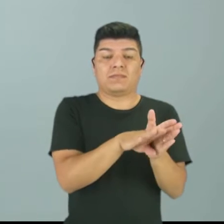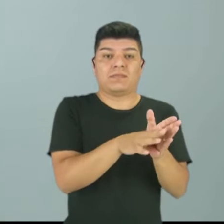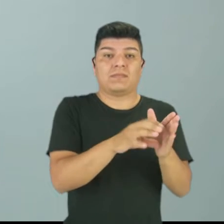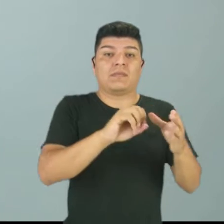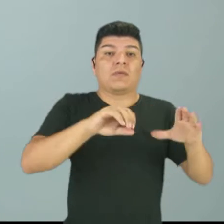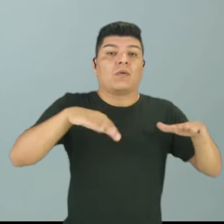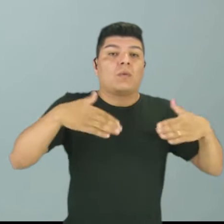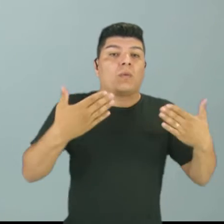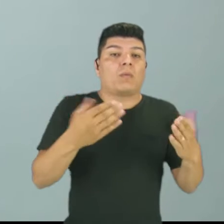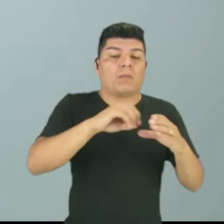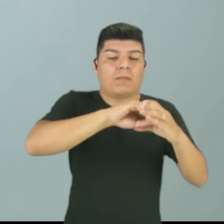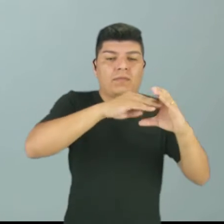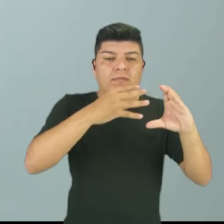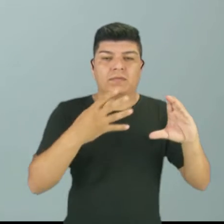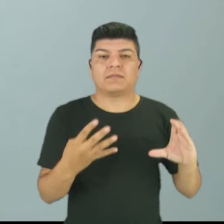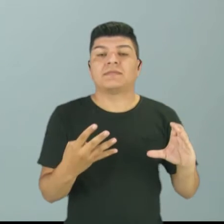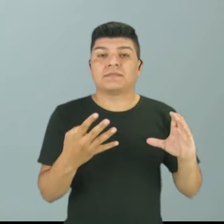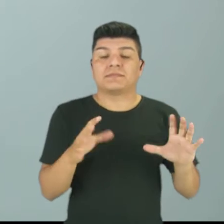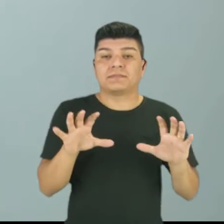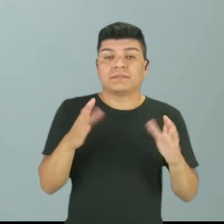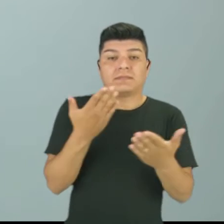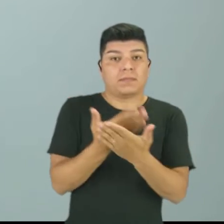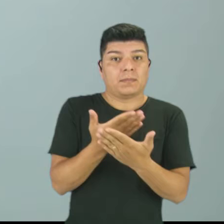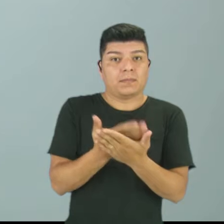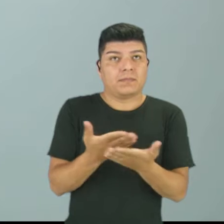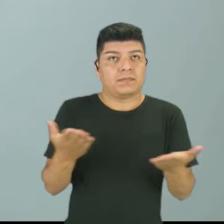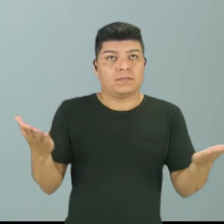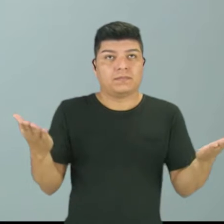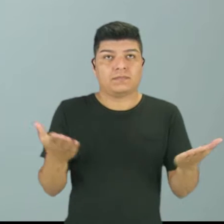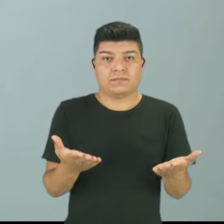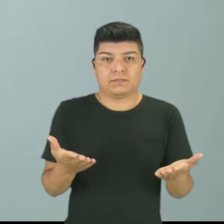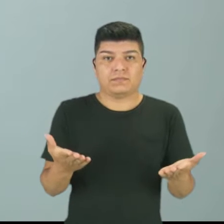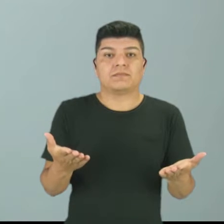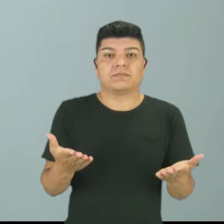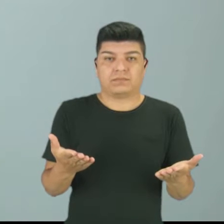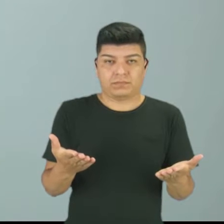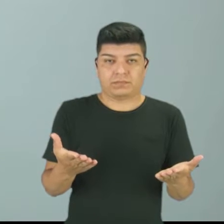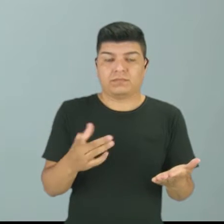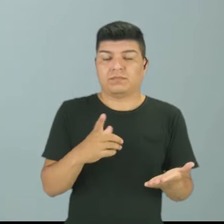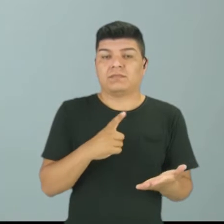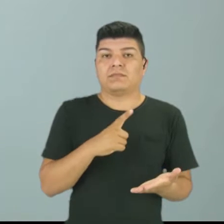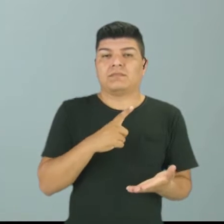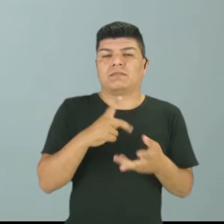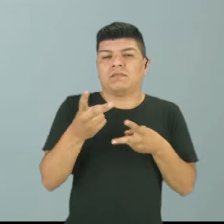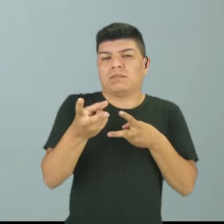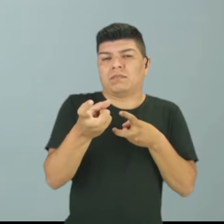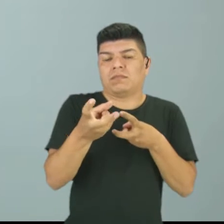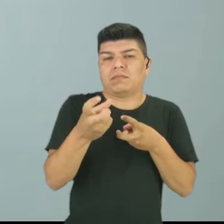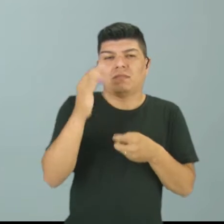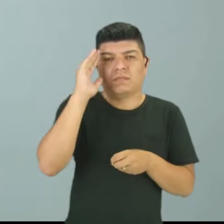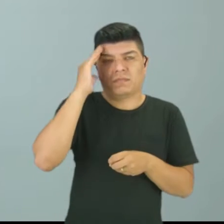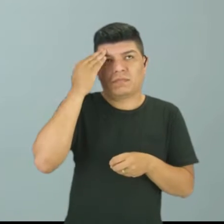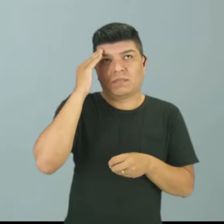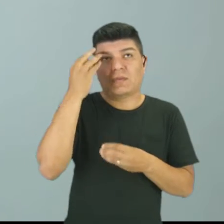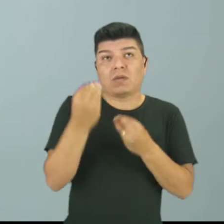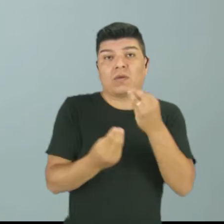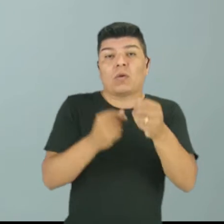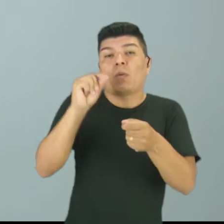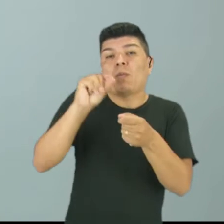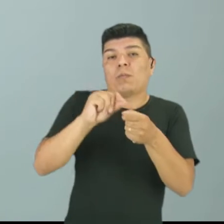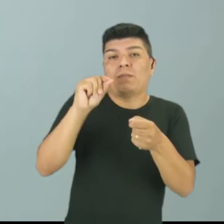suas características. E nesta aula de hoje, nós vamos perceber e entender